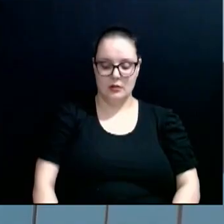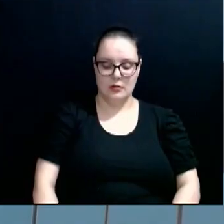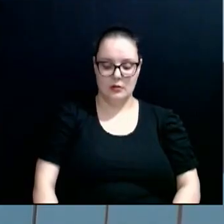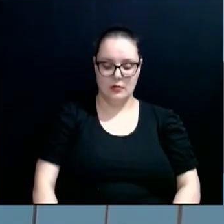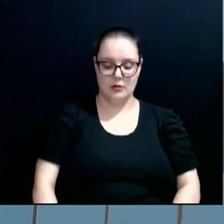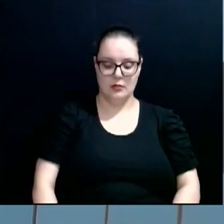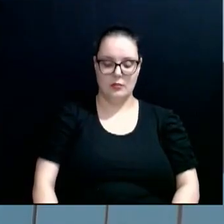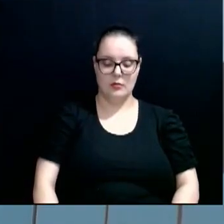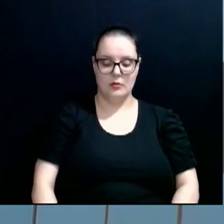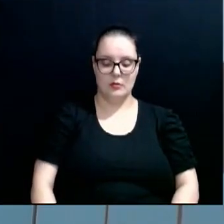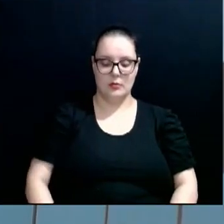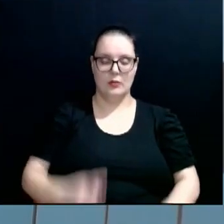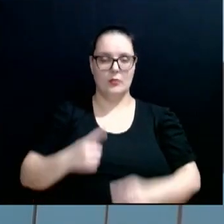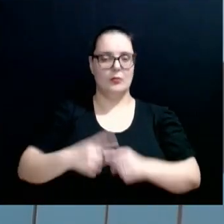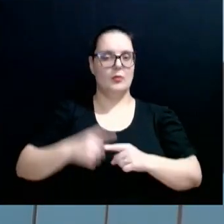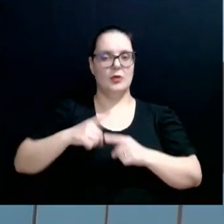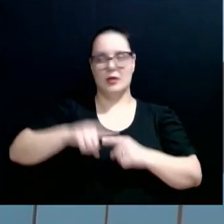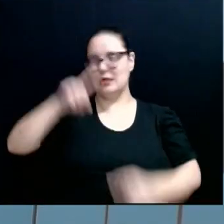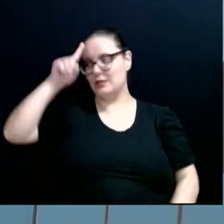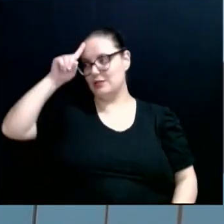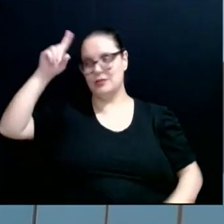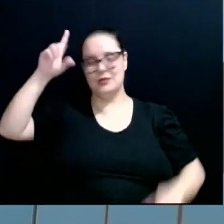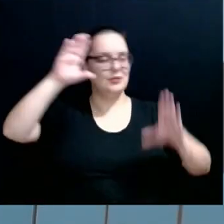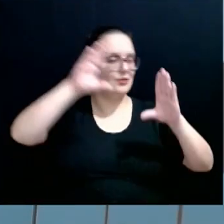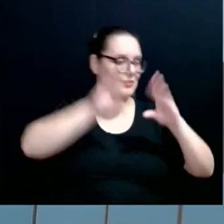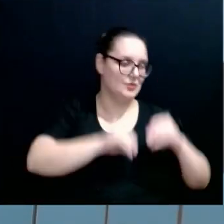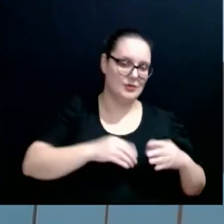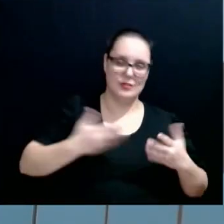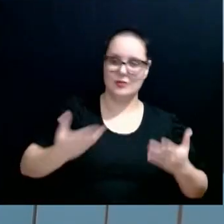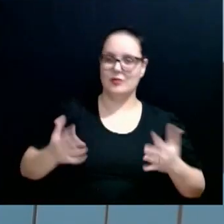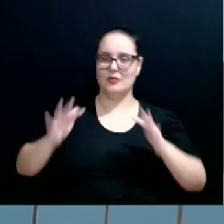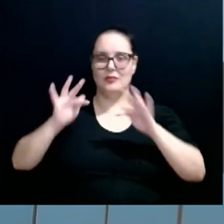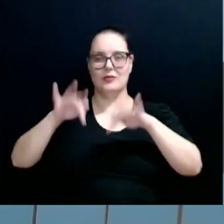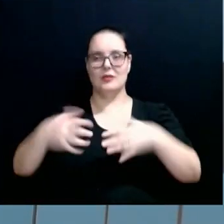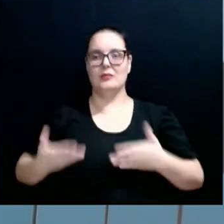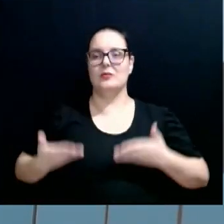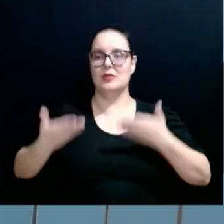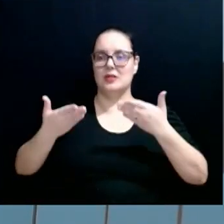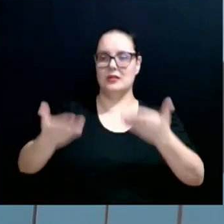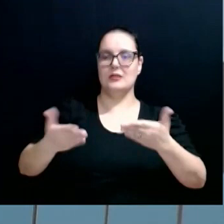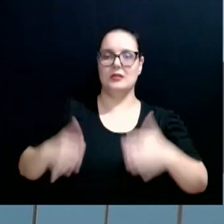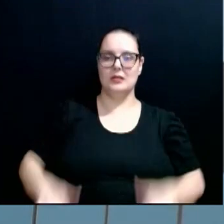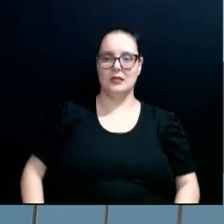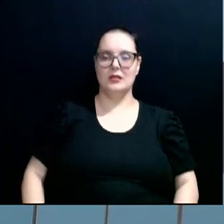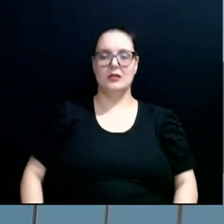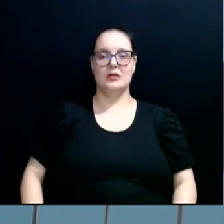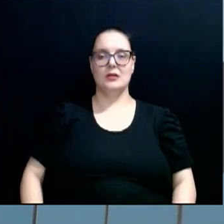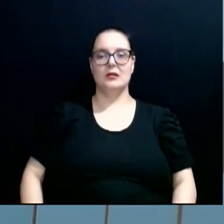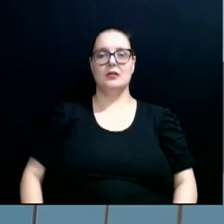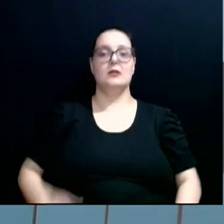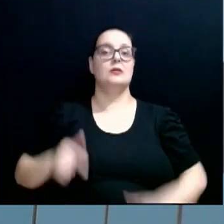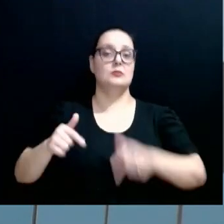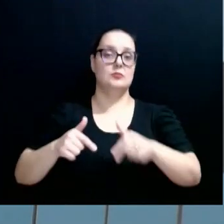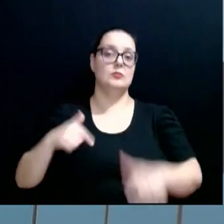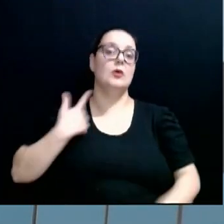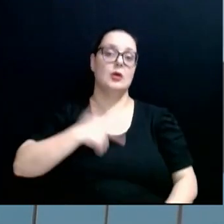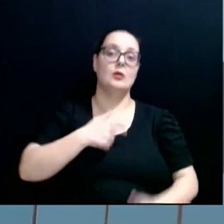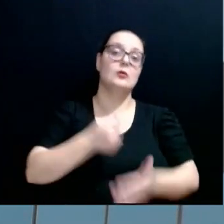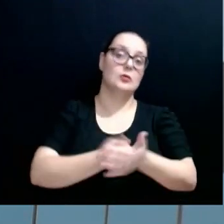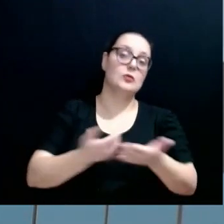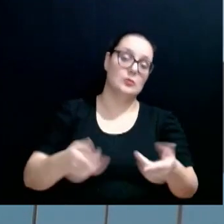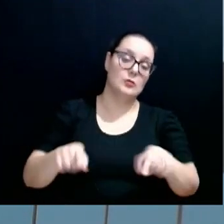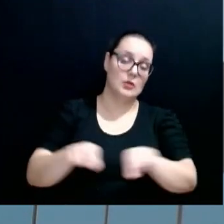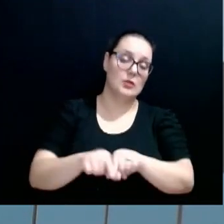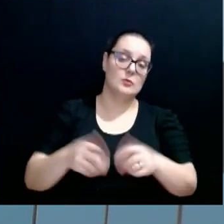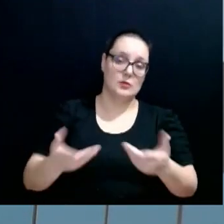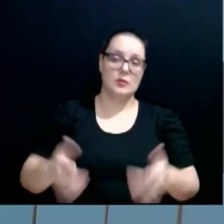dias e noites ali nesse final aí para entregar esse trabalho, que é nossa obrigação. Mas a gente